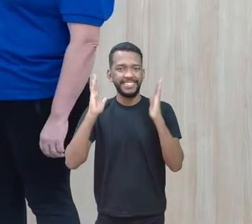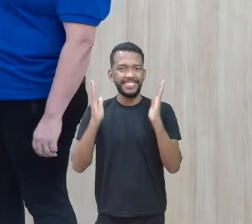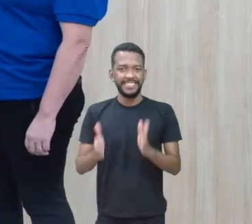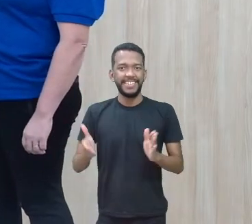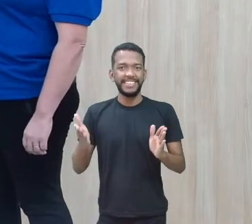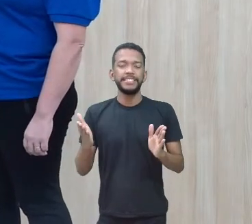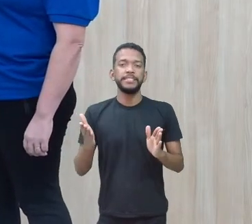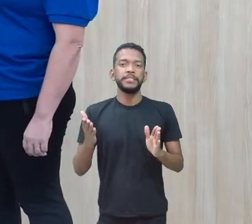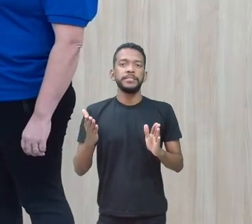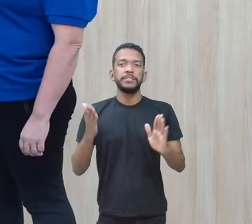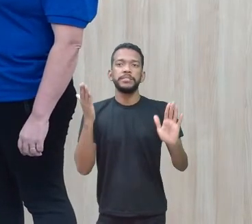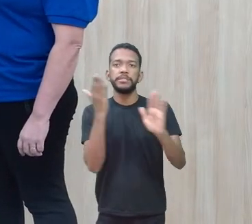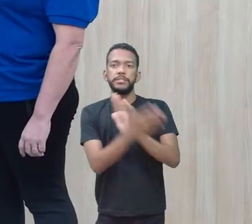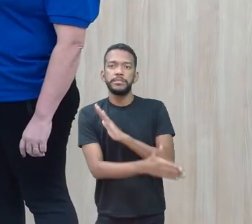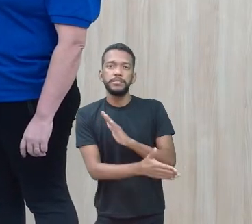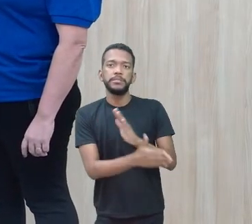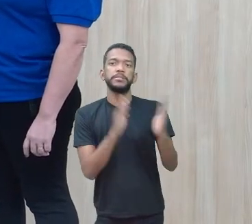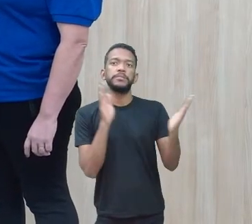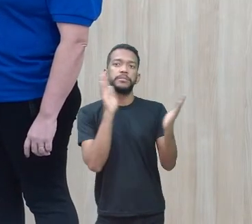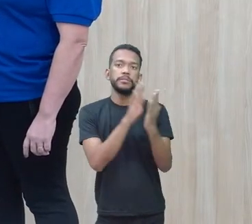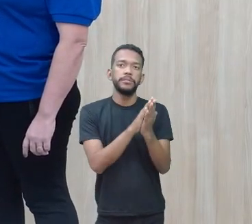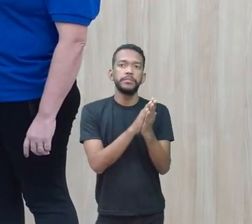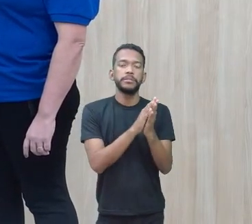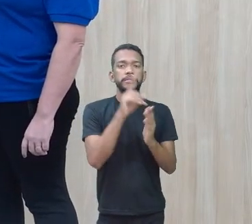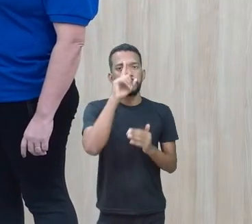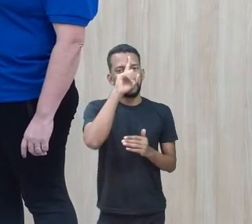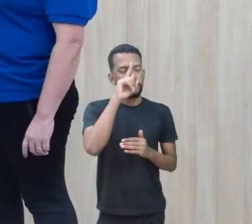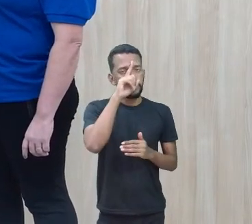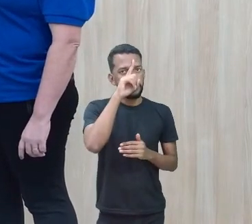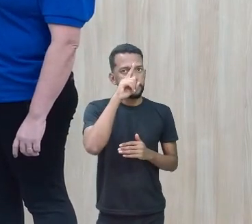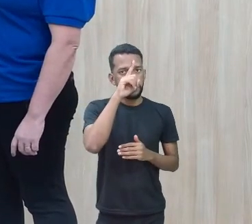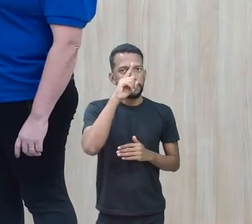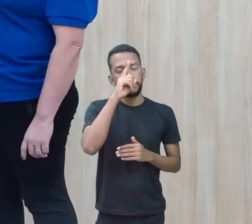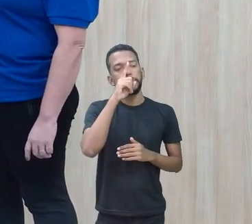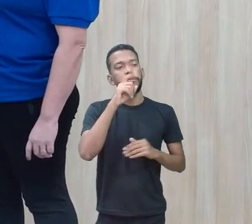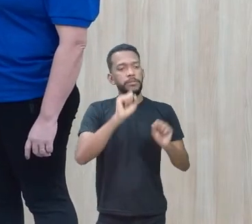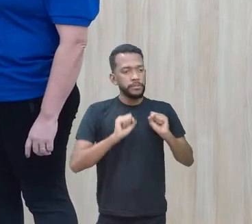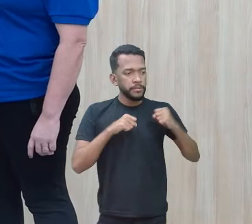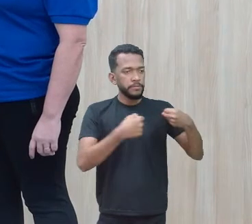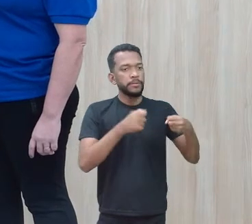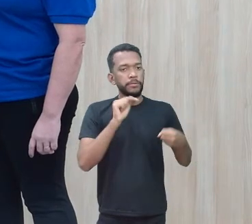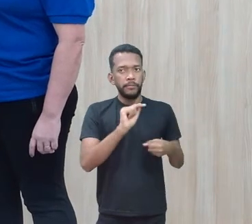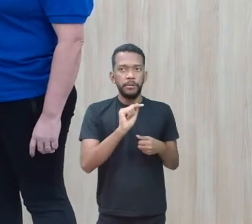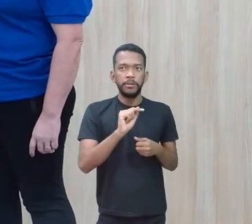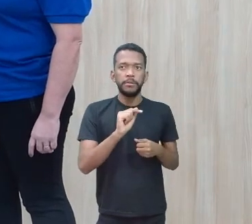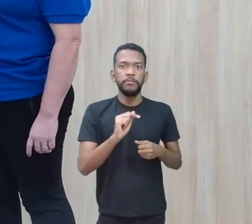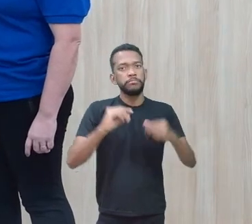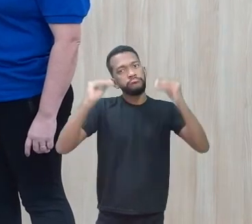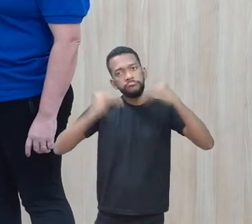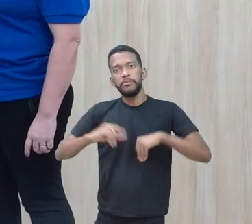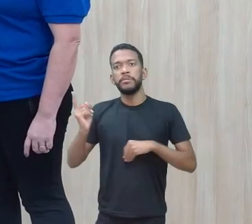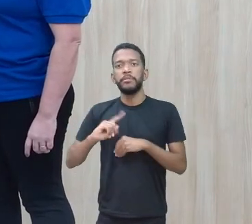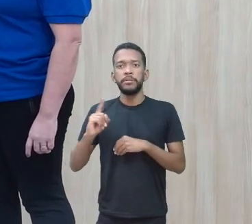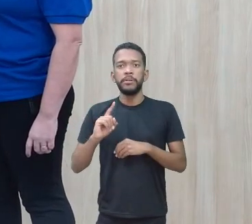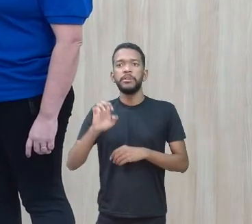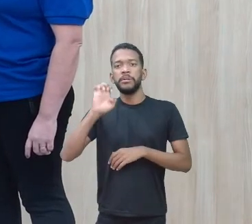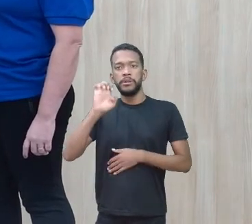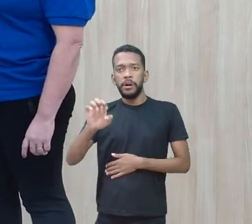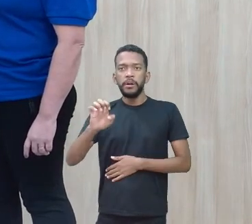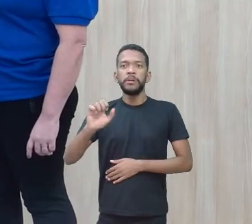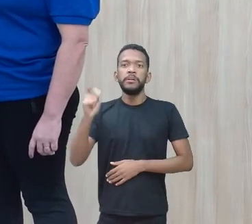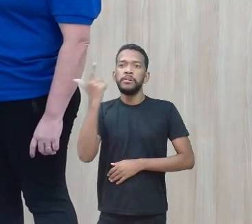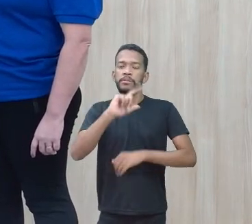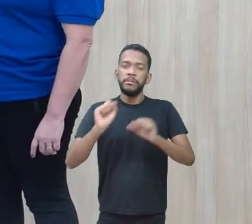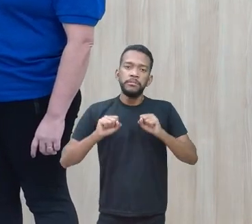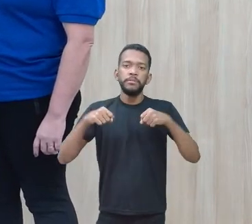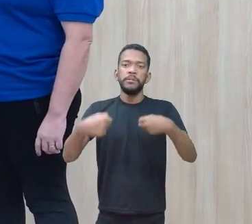enfrentaram perigos, não é? Fizeram esforço, ponto, não desistiram, olha o I aí, e alcançaram